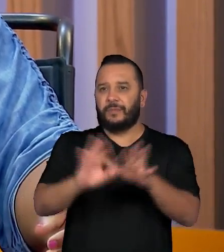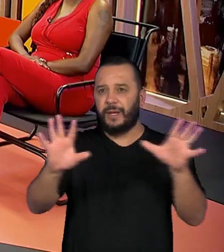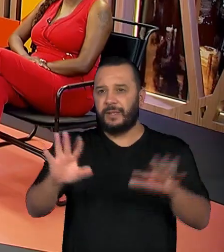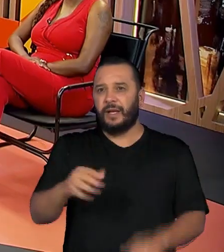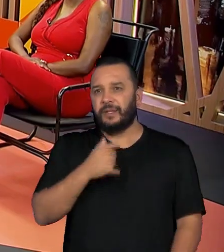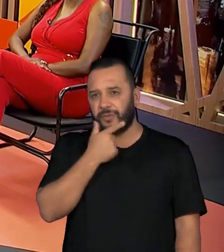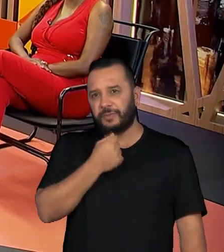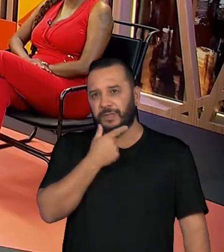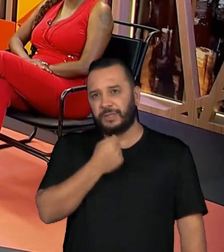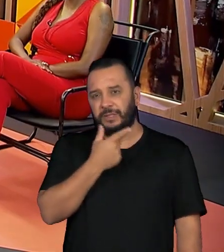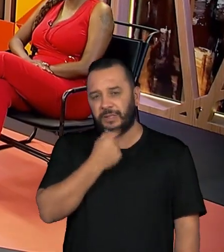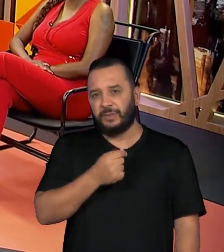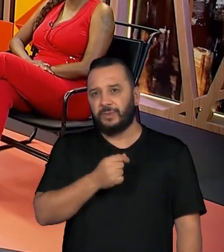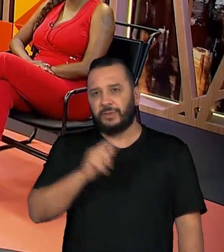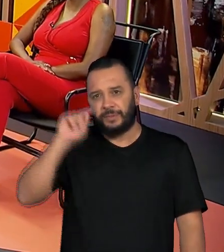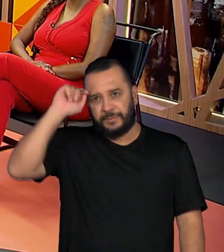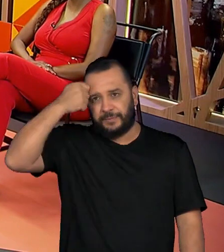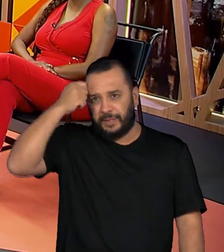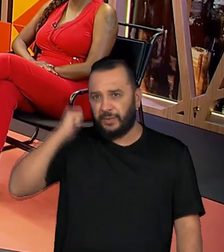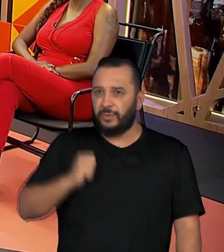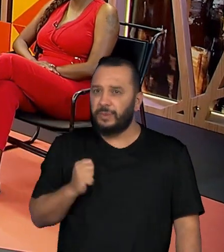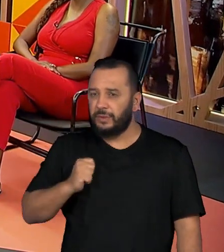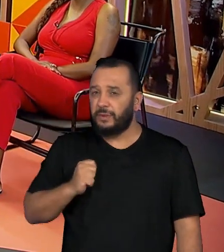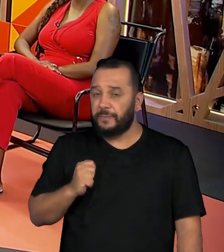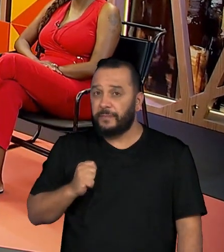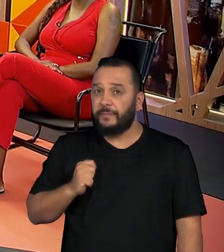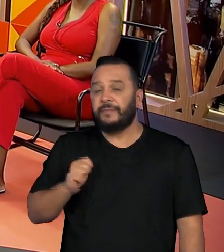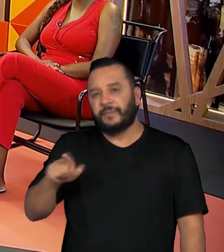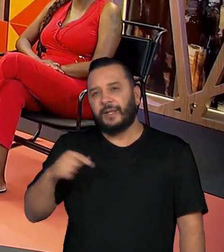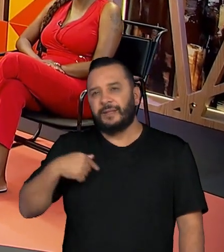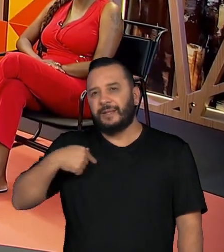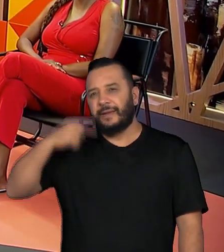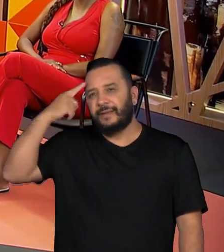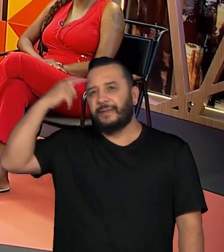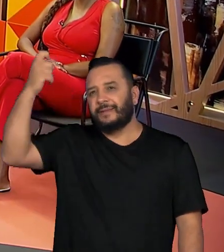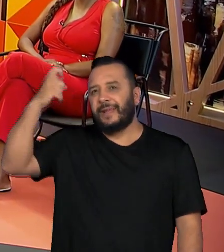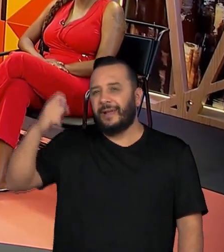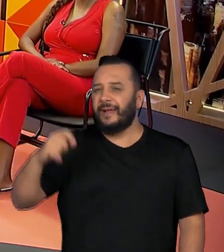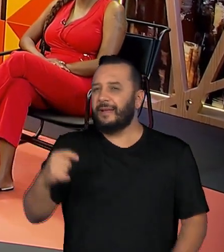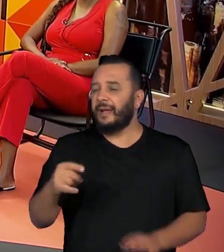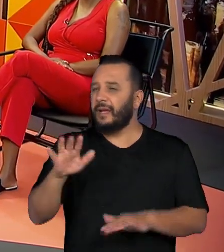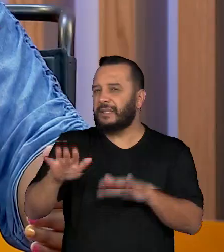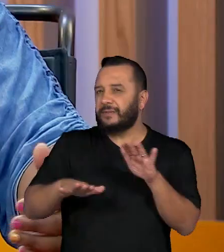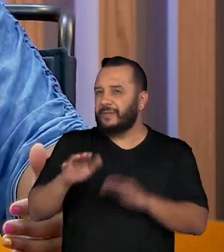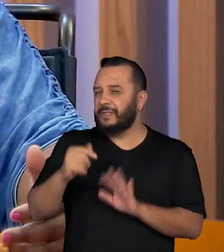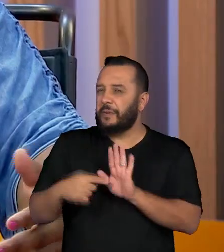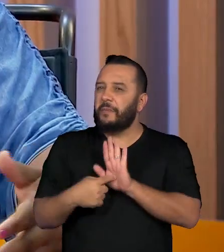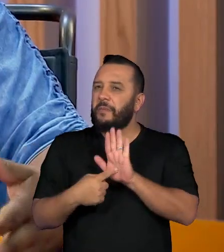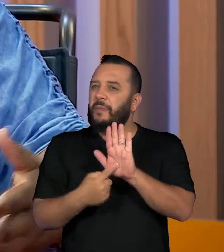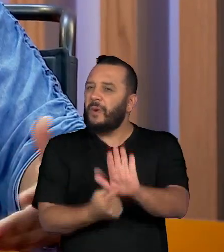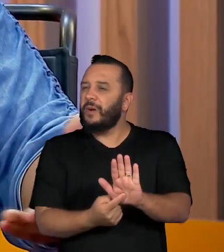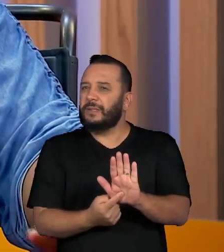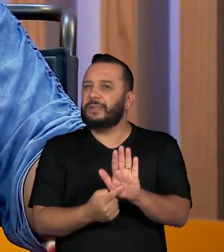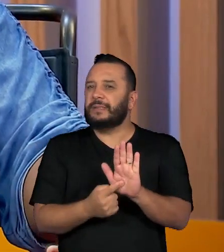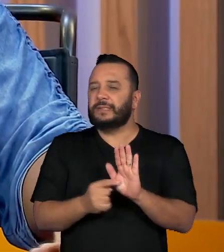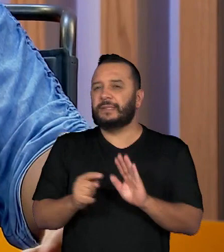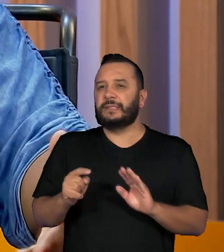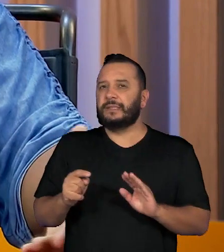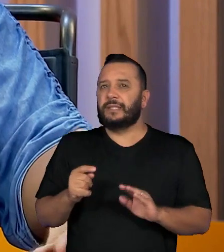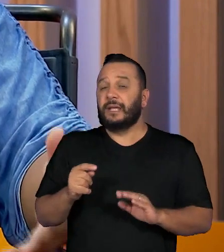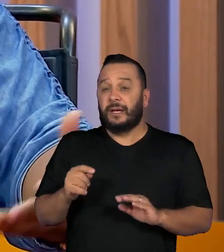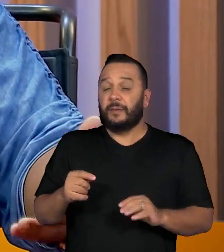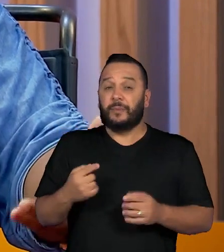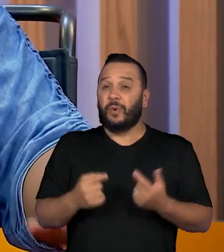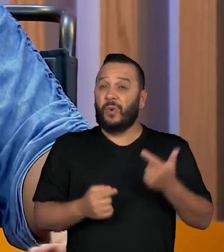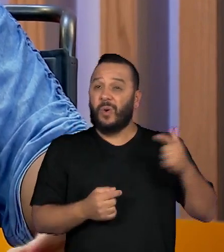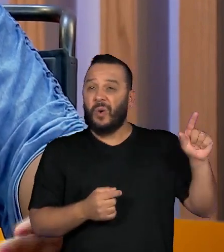letras, né? Essa ideia dessa romantização, muitas vezes, da criminalidade, né?